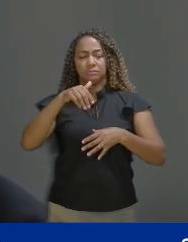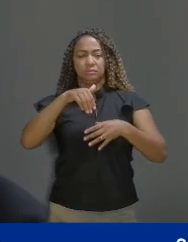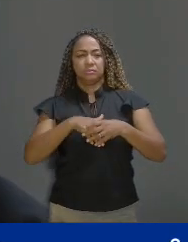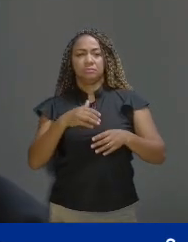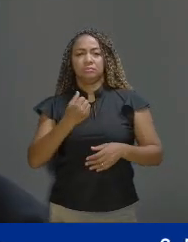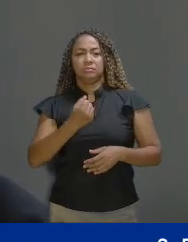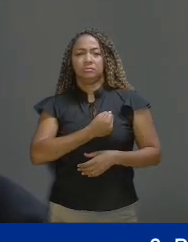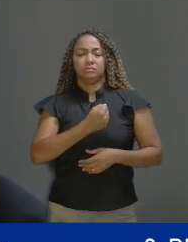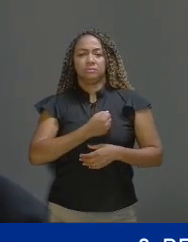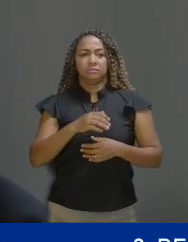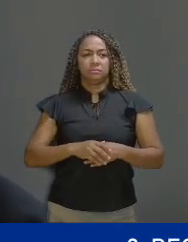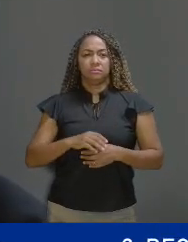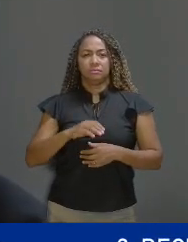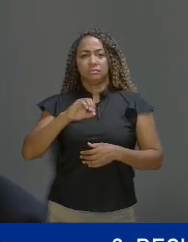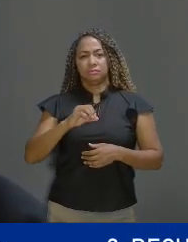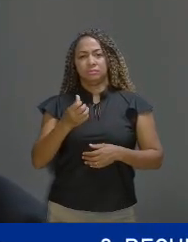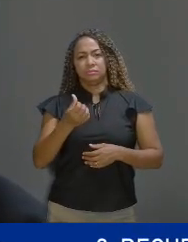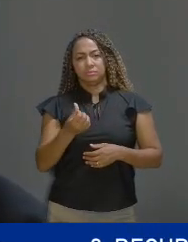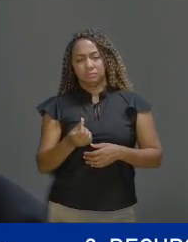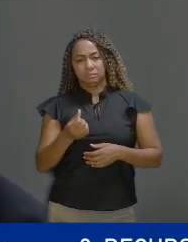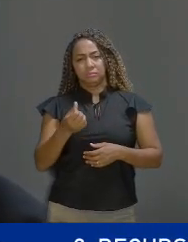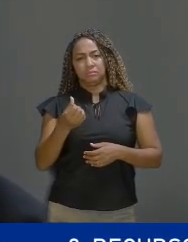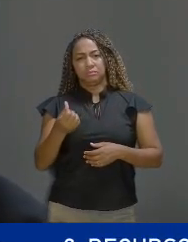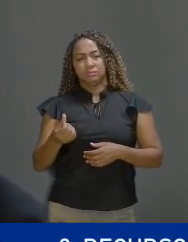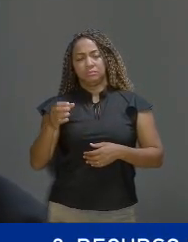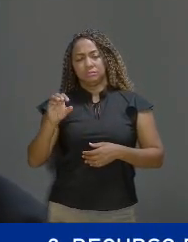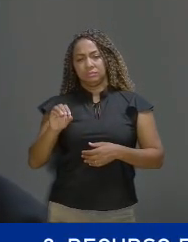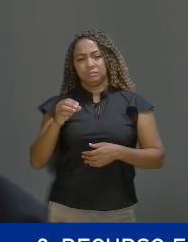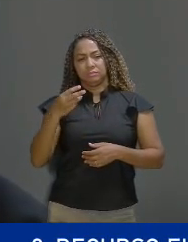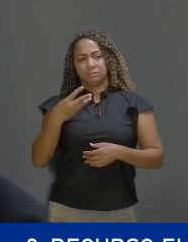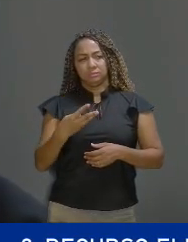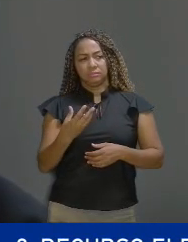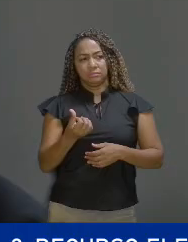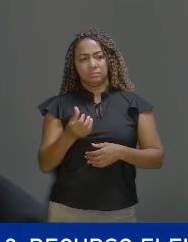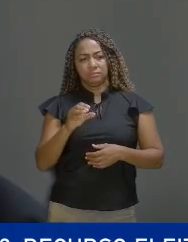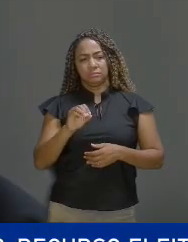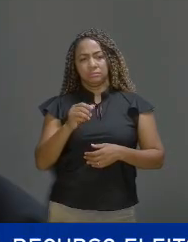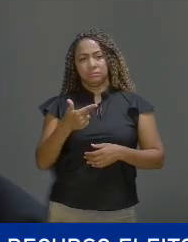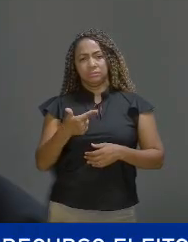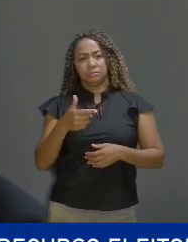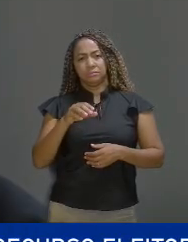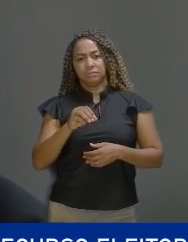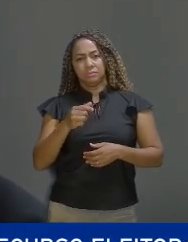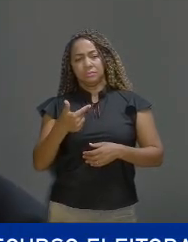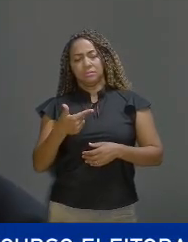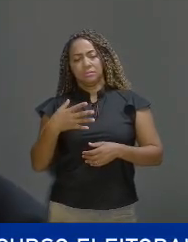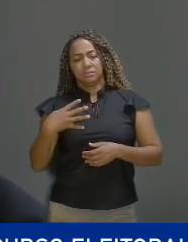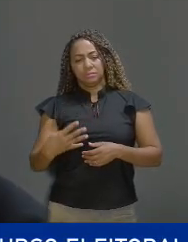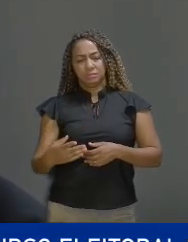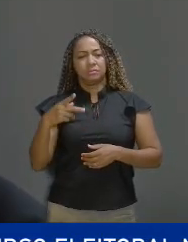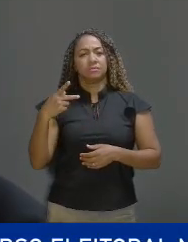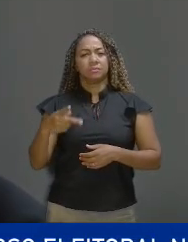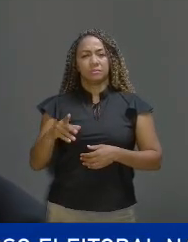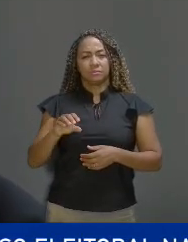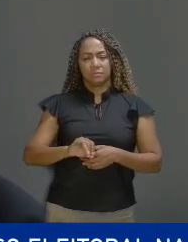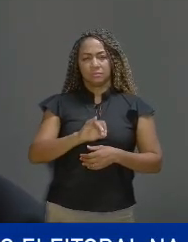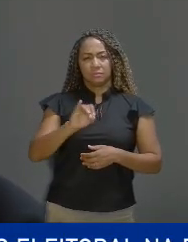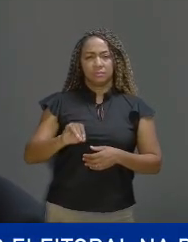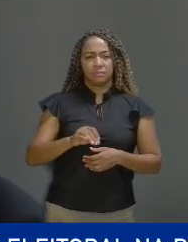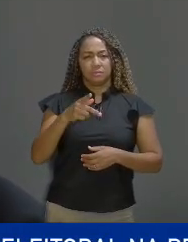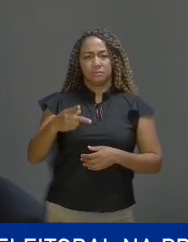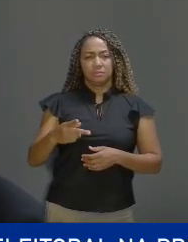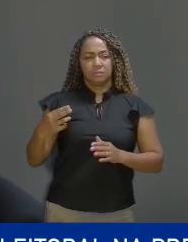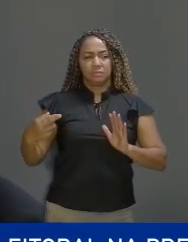eleitorais número 06000. Permanece na tela, desembargador Carmo Antônio. A origem é Oiapoque,